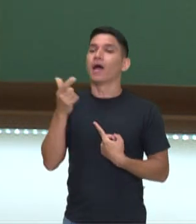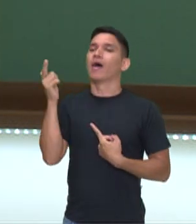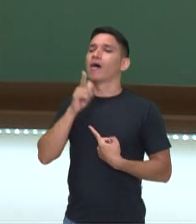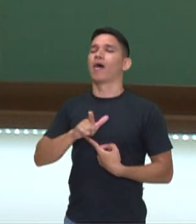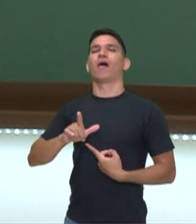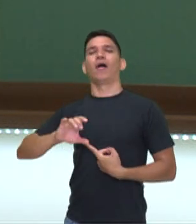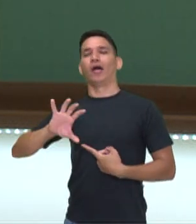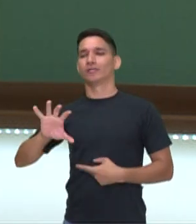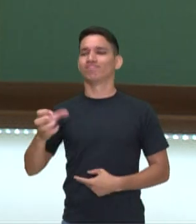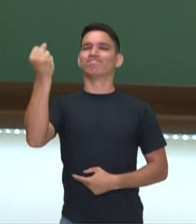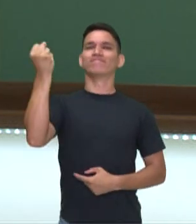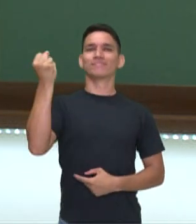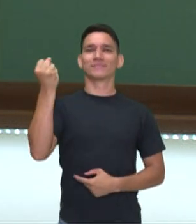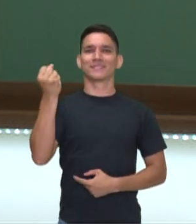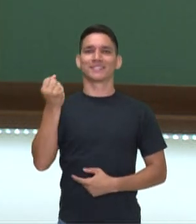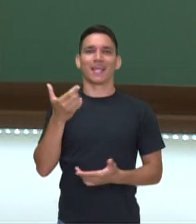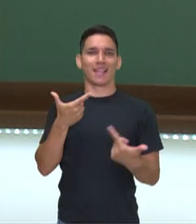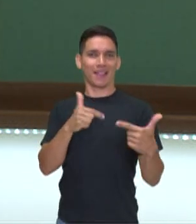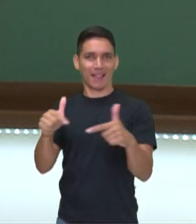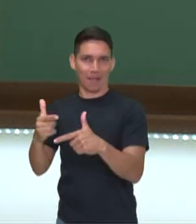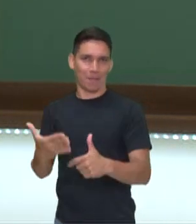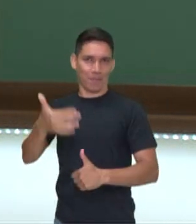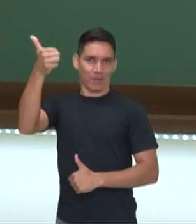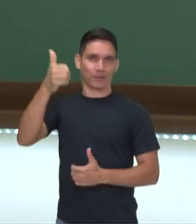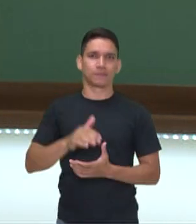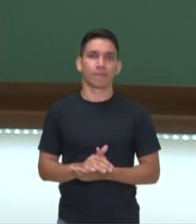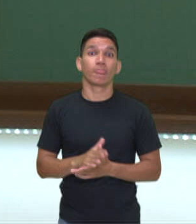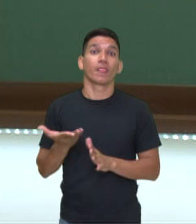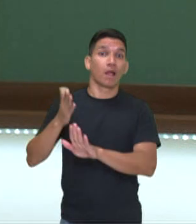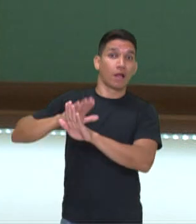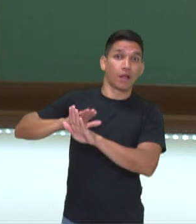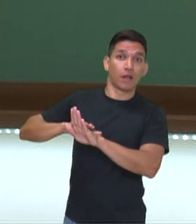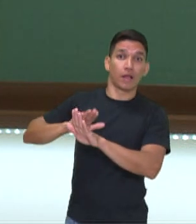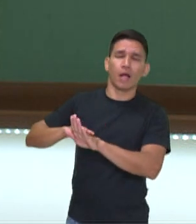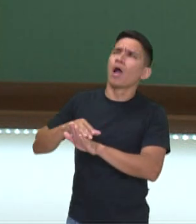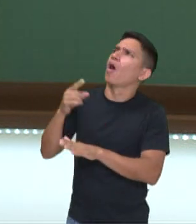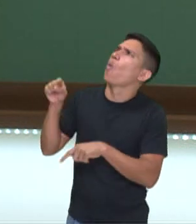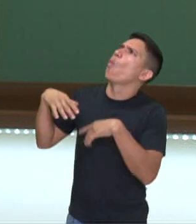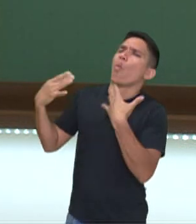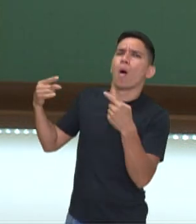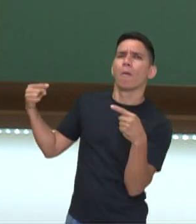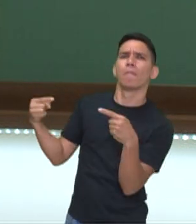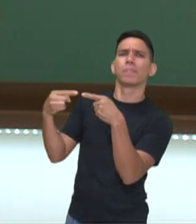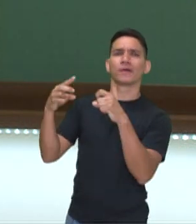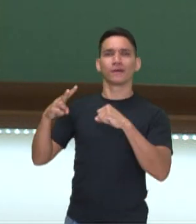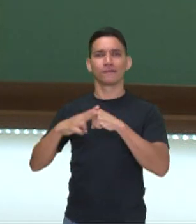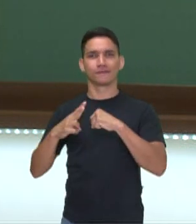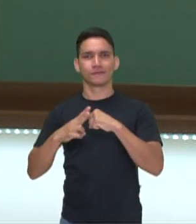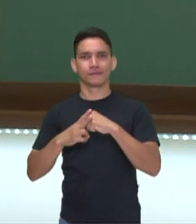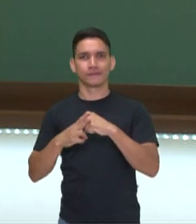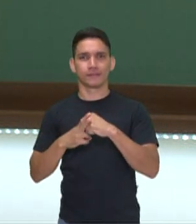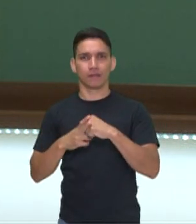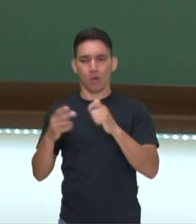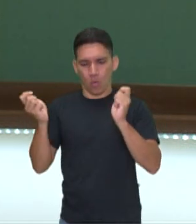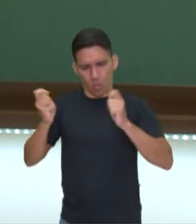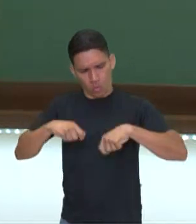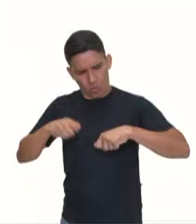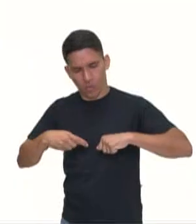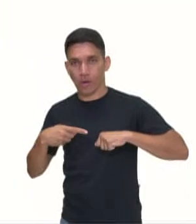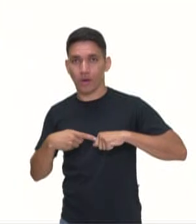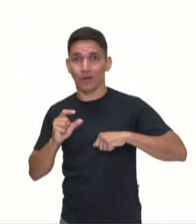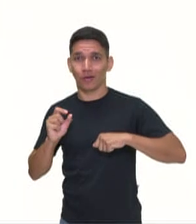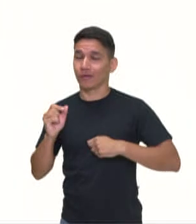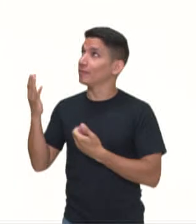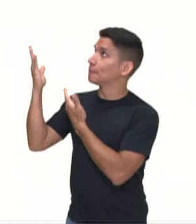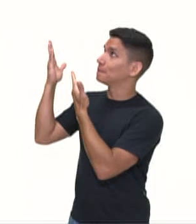que pague melhor. A ideia aqui é trazer um modal que indica possibilidade. No nosso caso, nós vamos ter